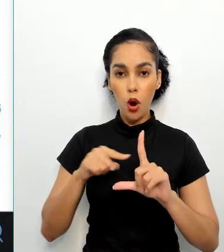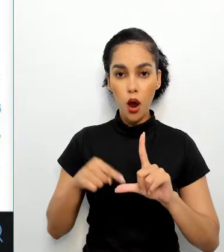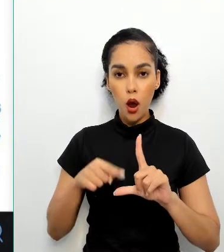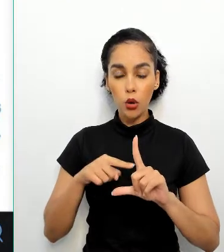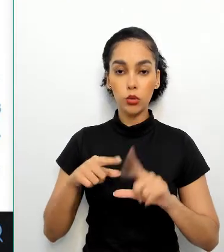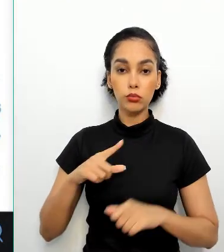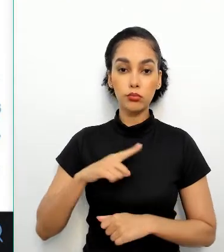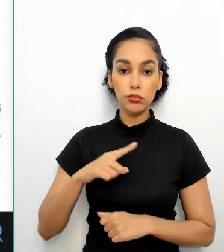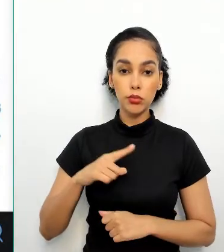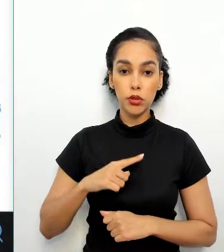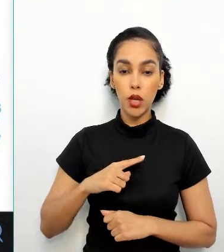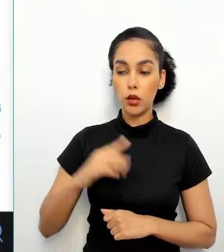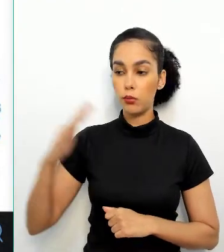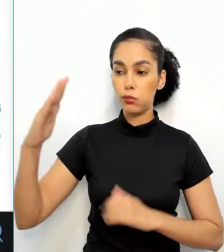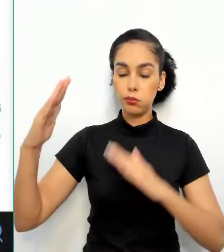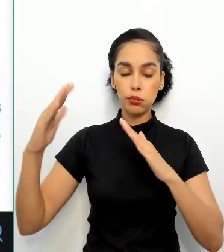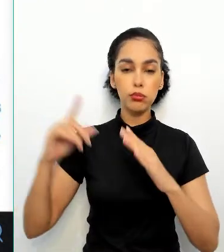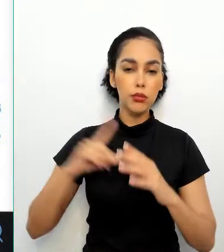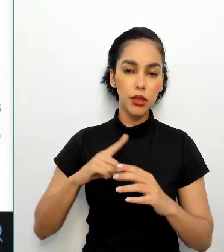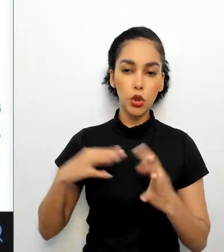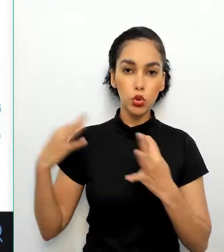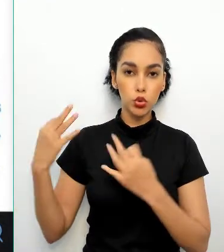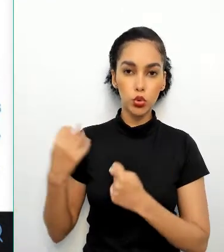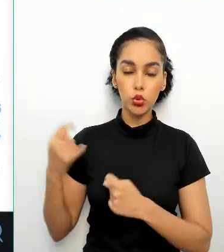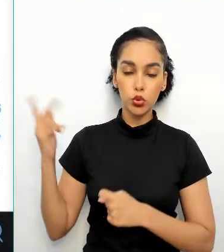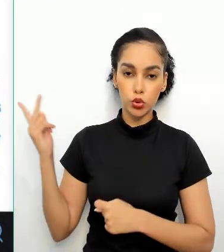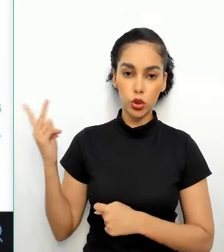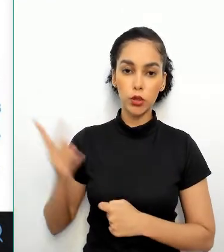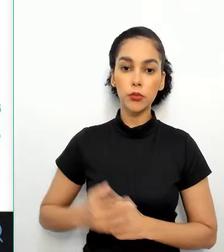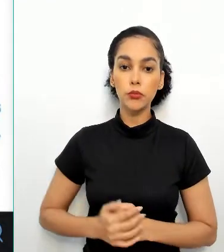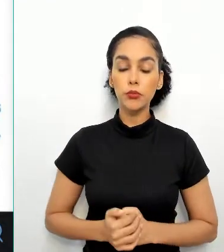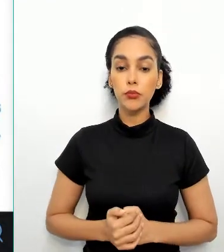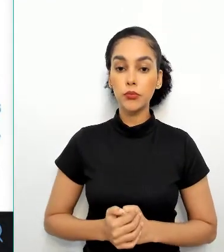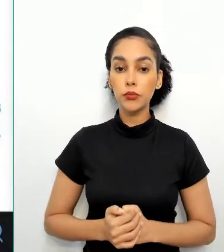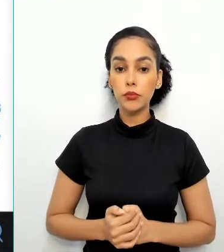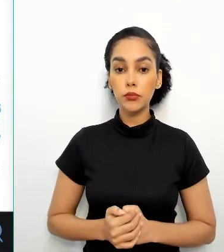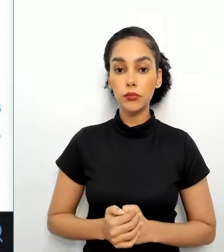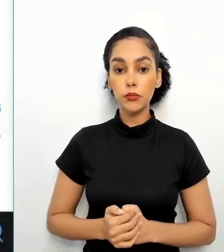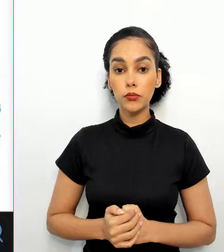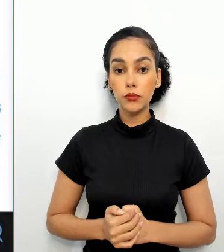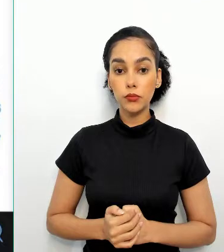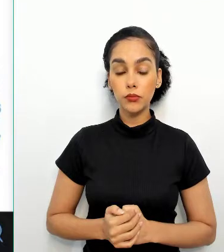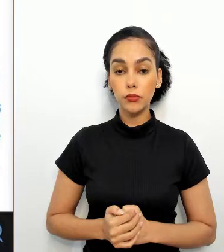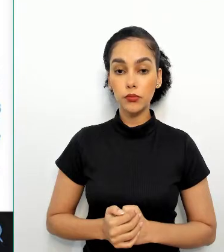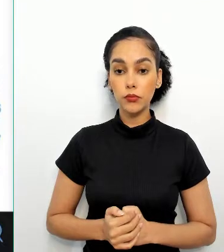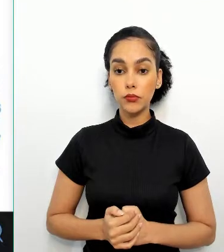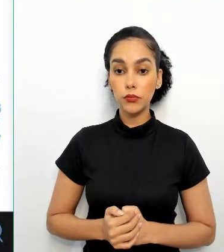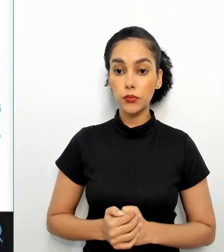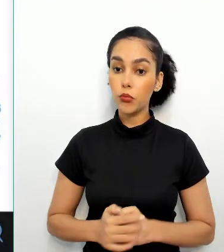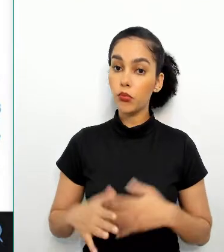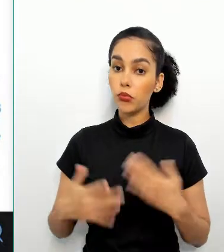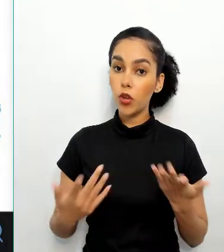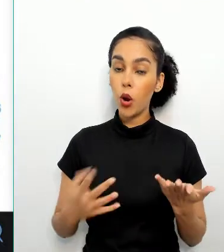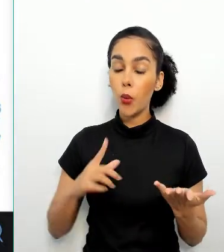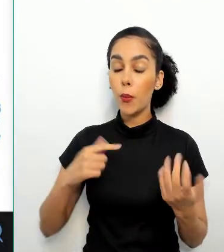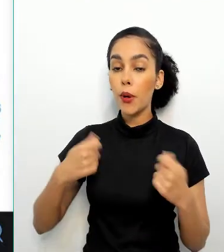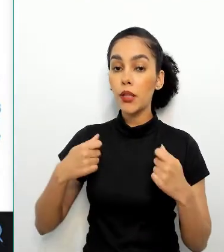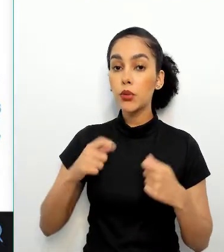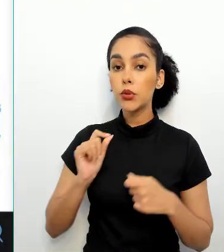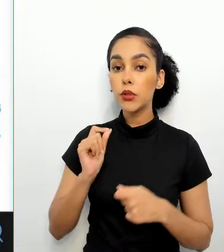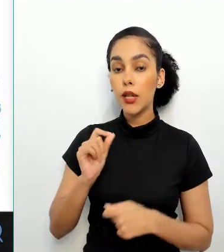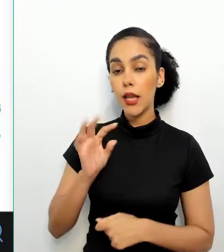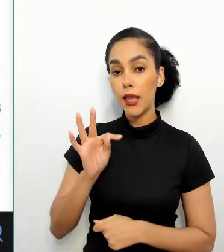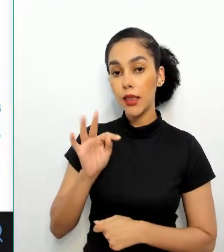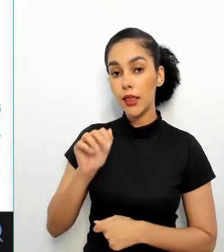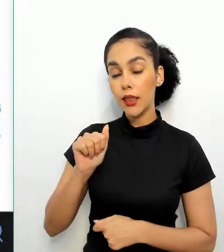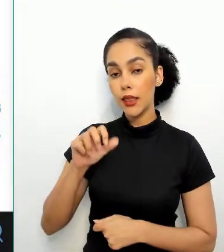um ângulo, eu tenho o seu cateto oposto e tenho o cateto adjacente, os dois catetos. E a relação trigonométrica que relaciona os dois catetos é